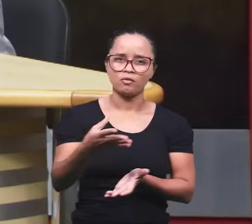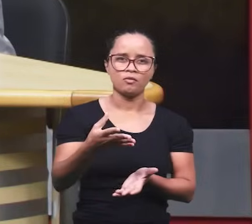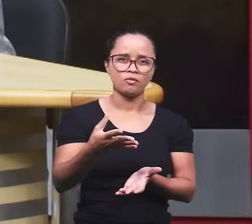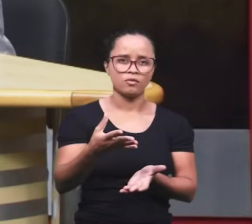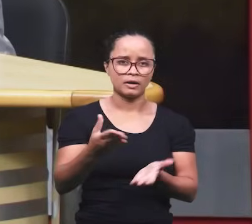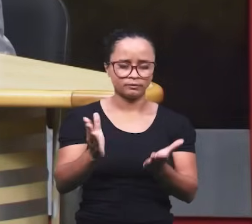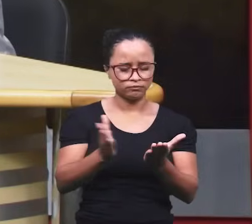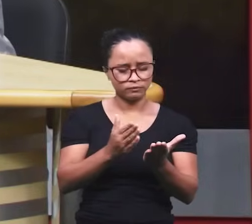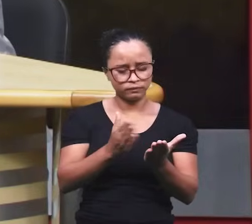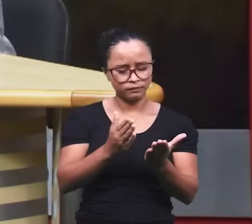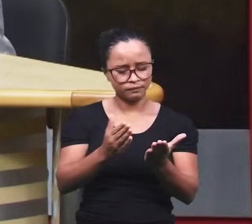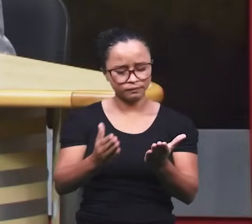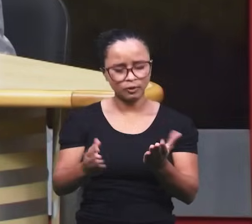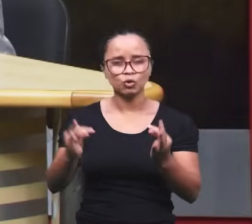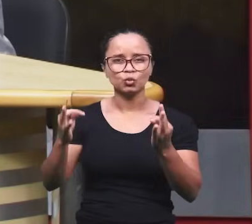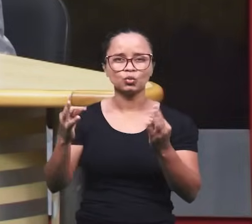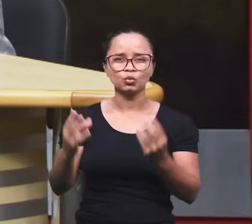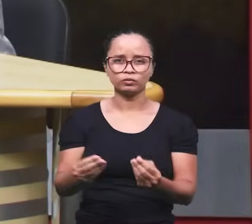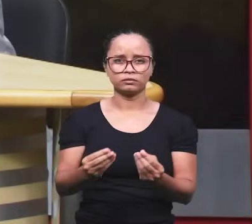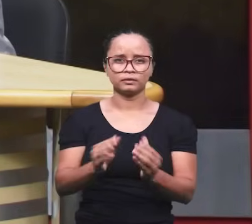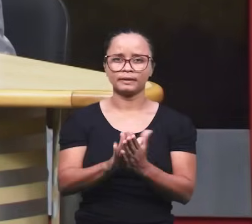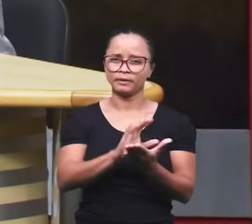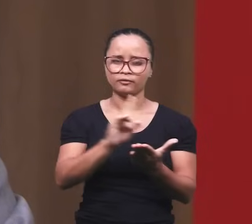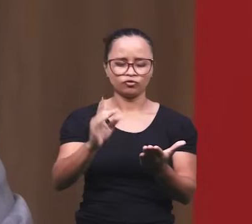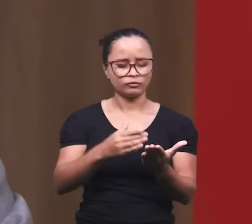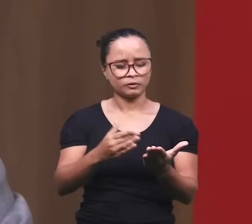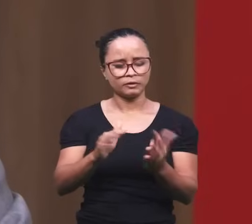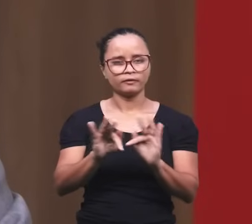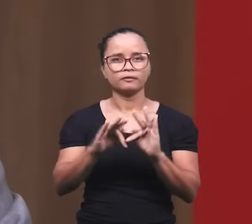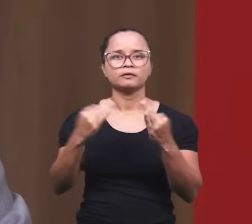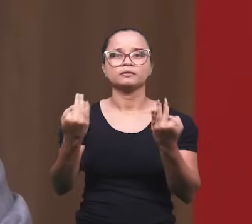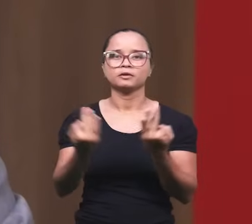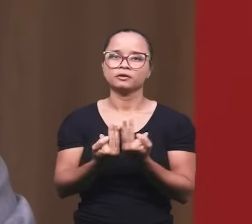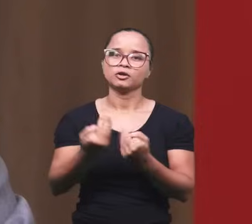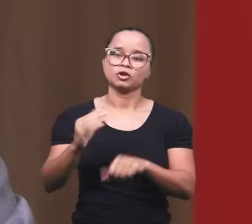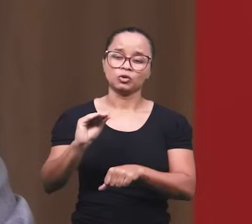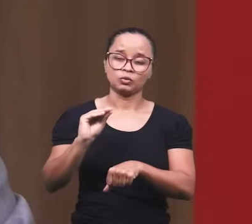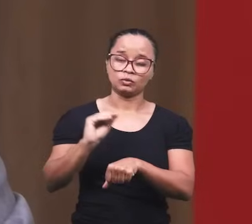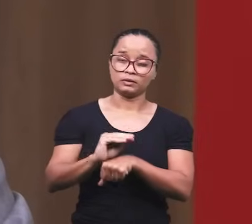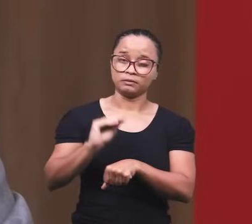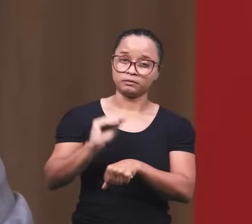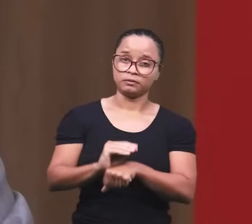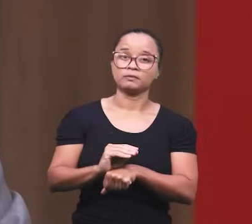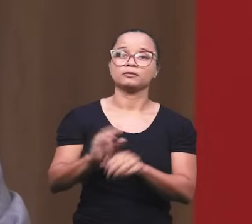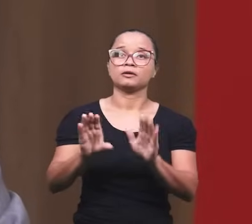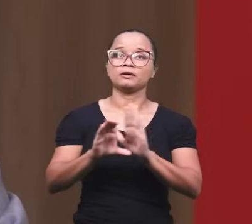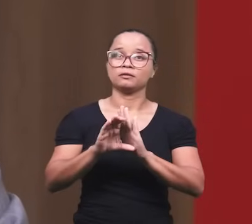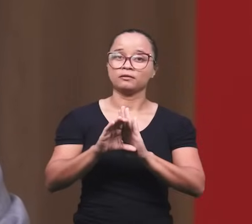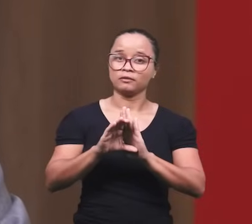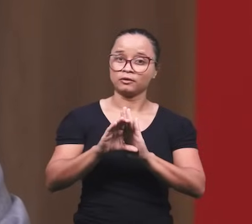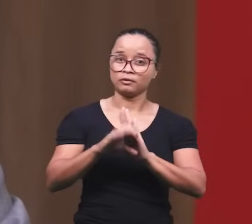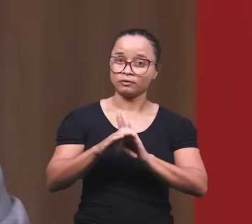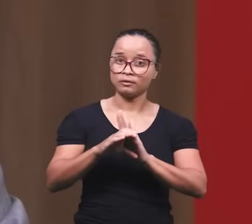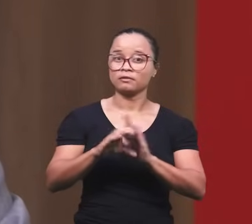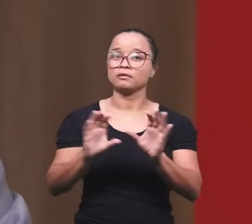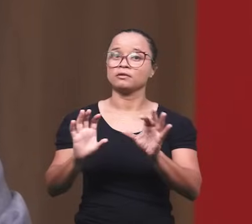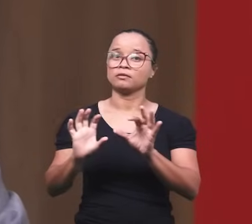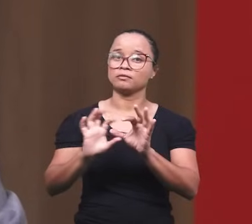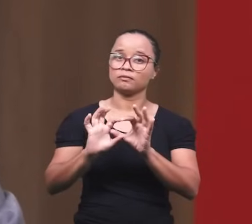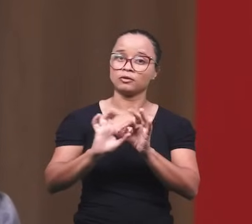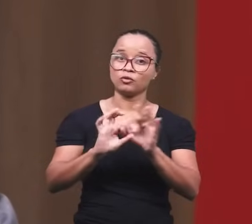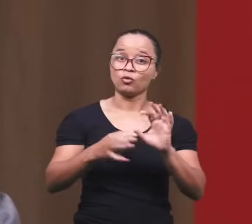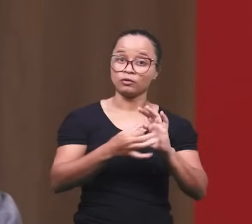Testamento em todo momento das famílias que preservaram esse contexto